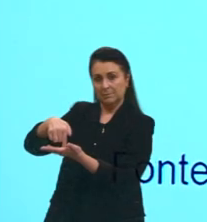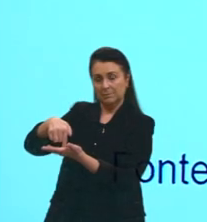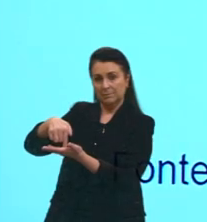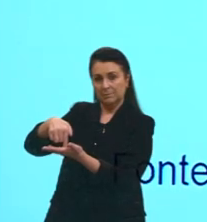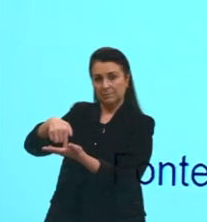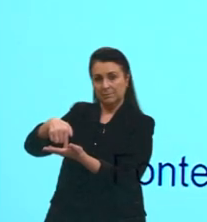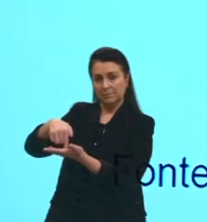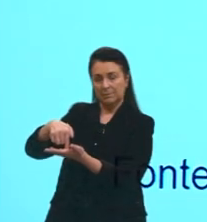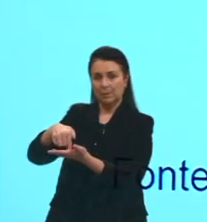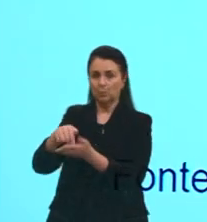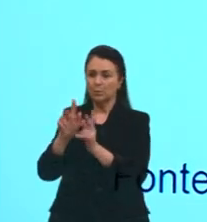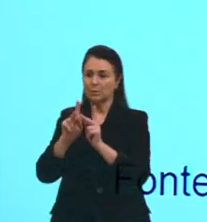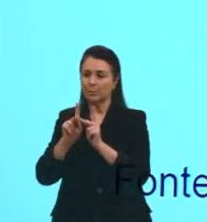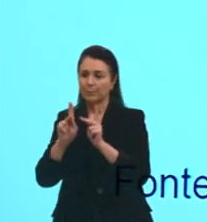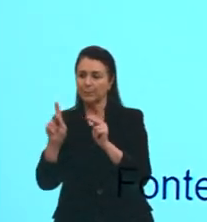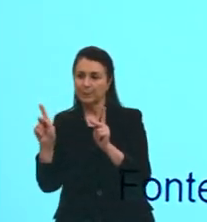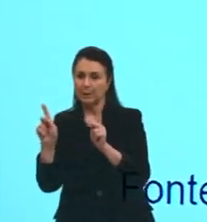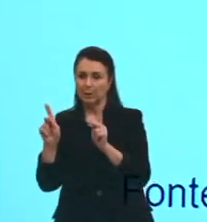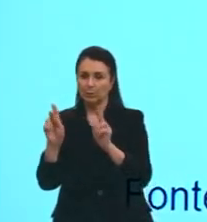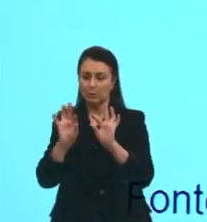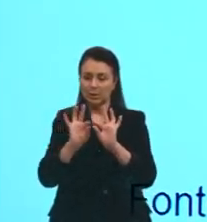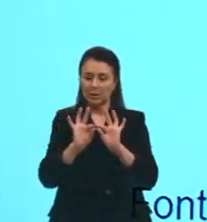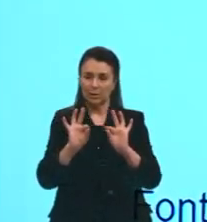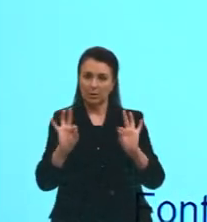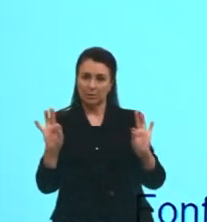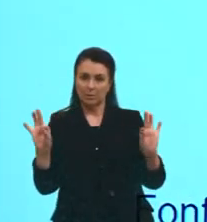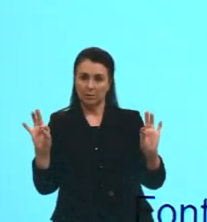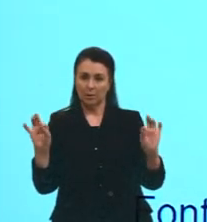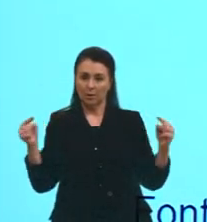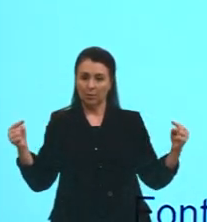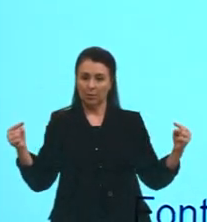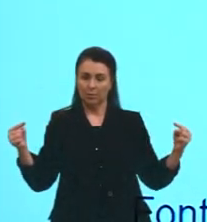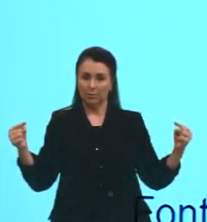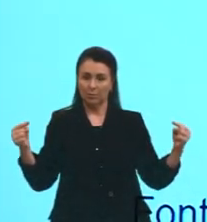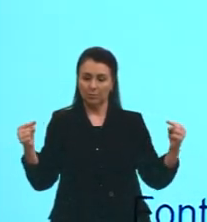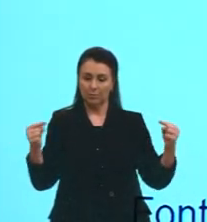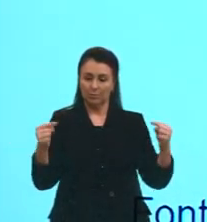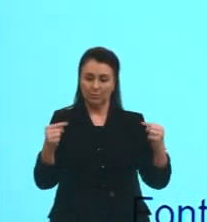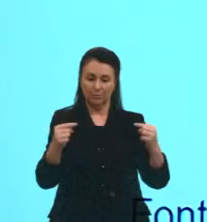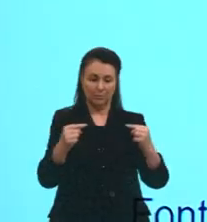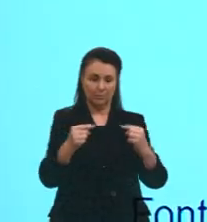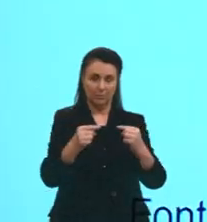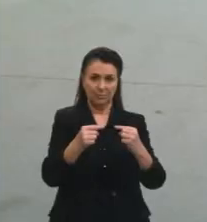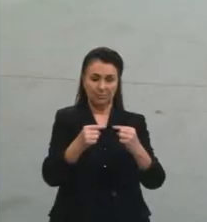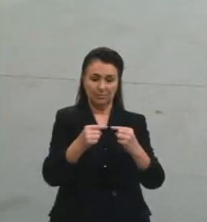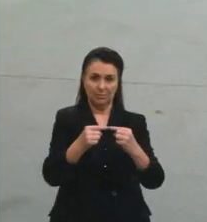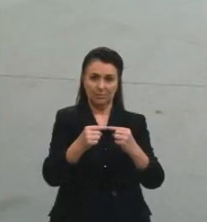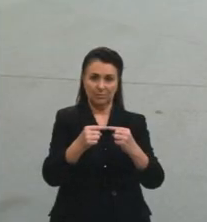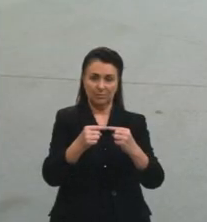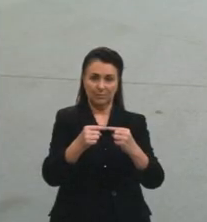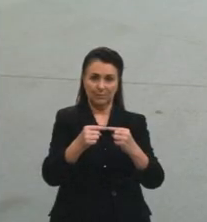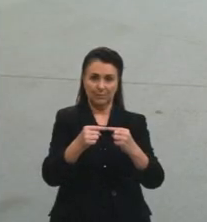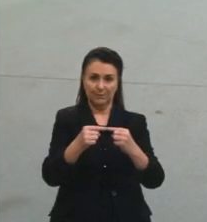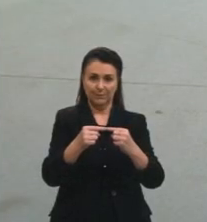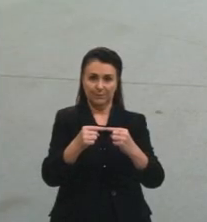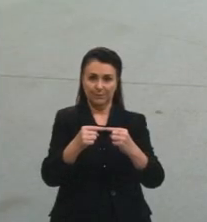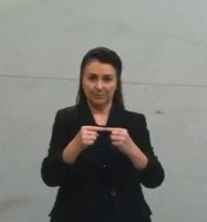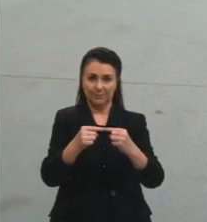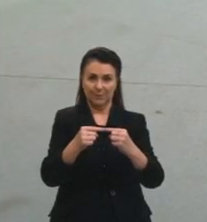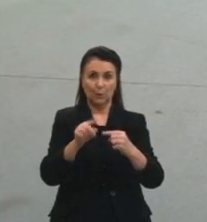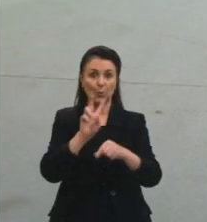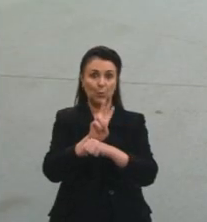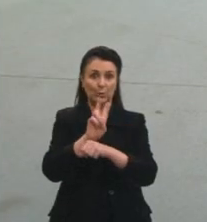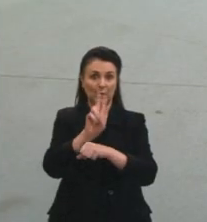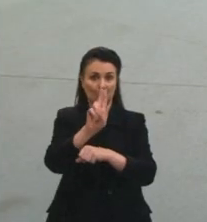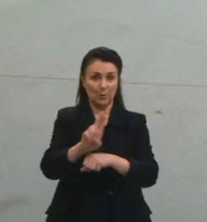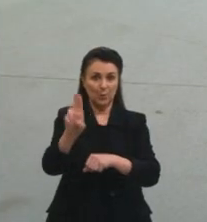nos períodos ou seja na horizontal ele vai das extremidades para o centro então essas Flechas são um pouco mais confusa